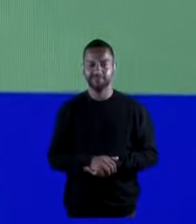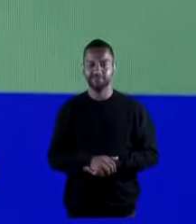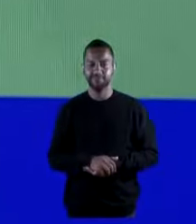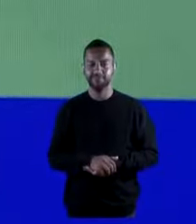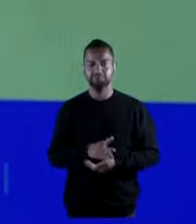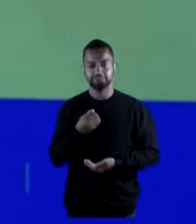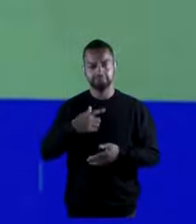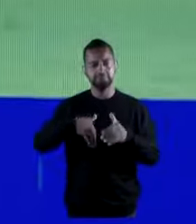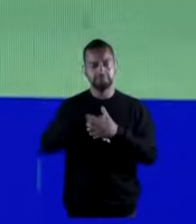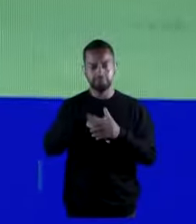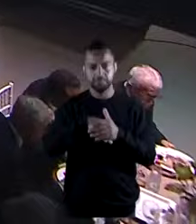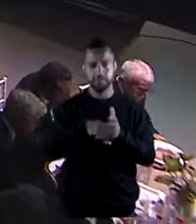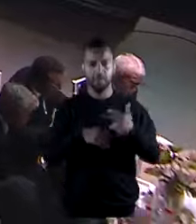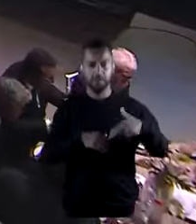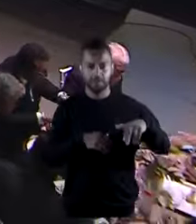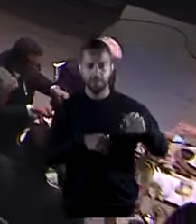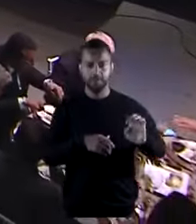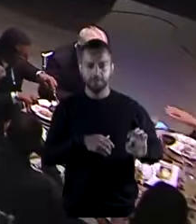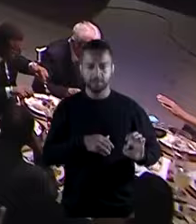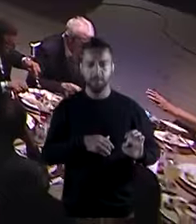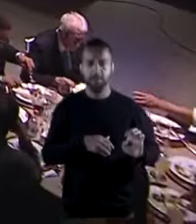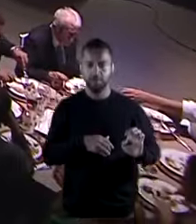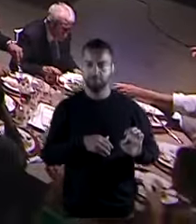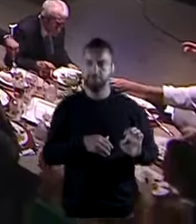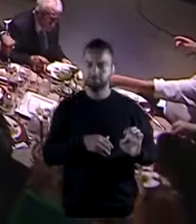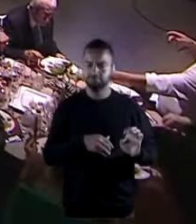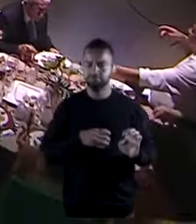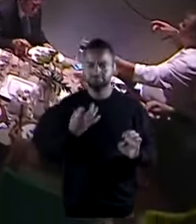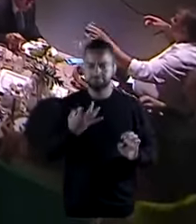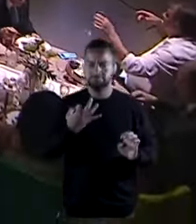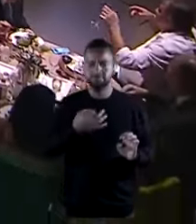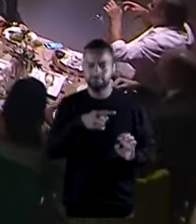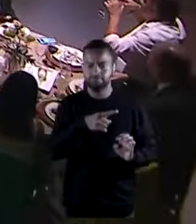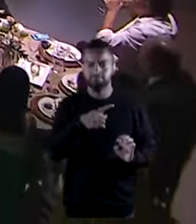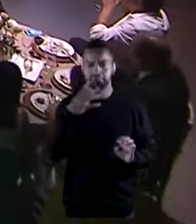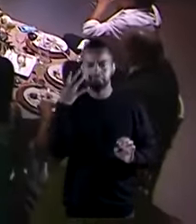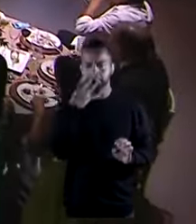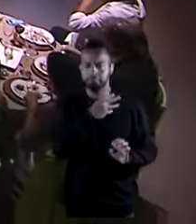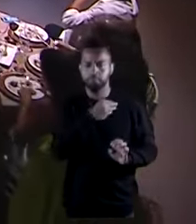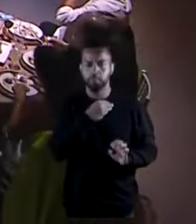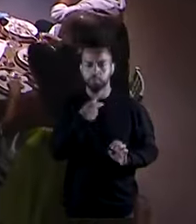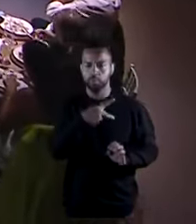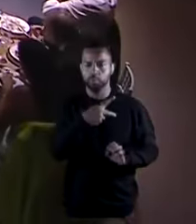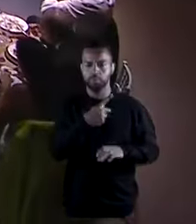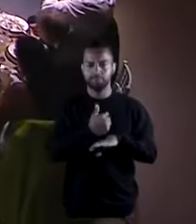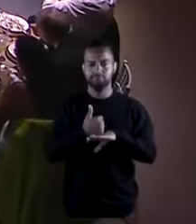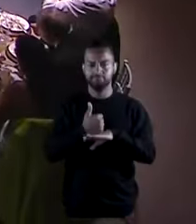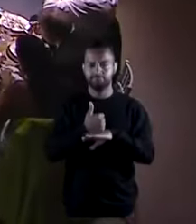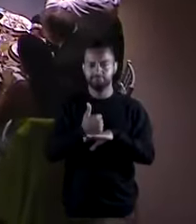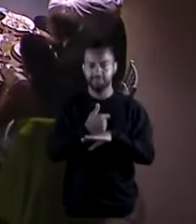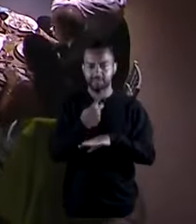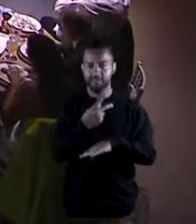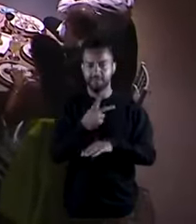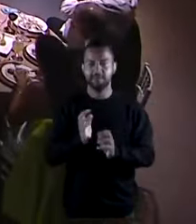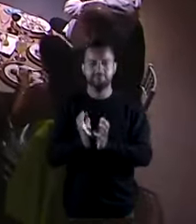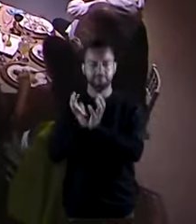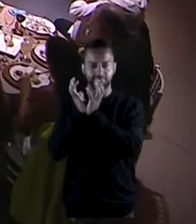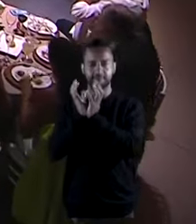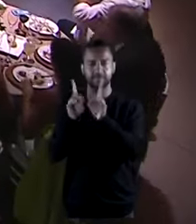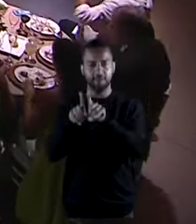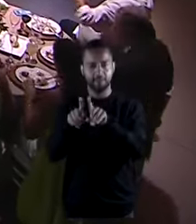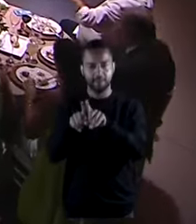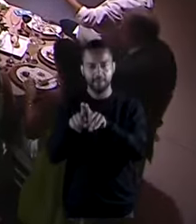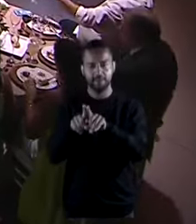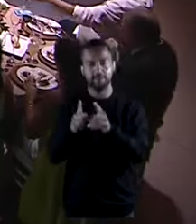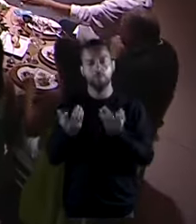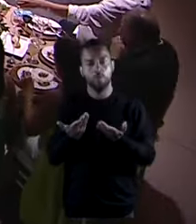Jogou muito de lateral, de meio e de atacante. Belo campeonato do Juninho Capixaba. Belo campeonato do Juninho Capixaba. Ele